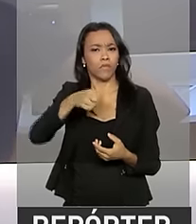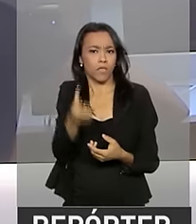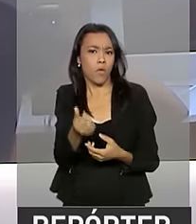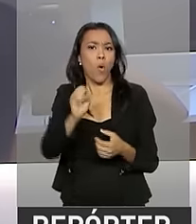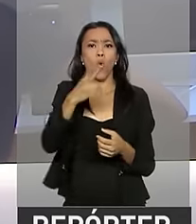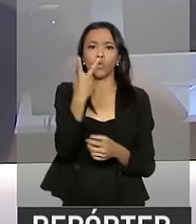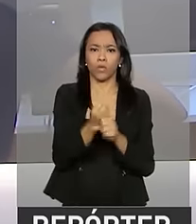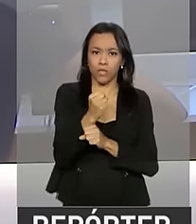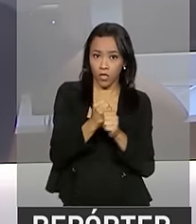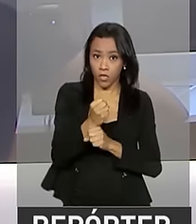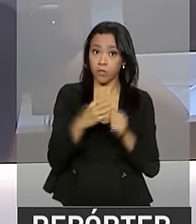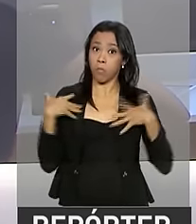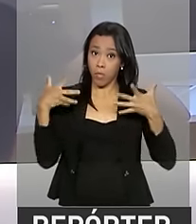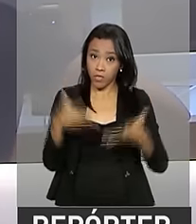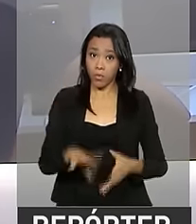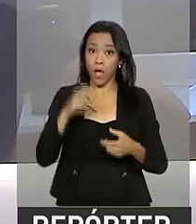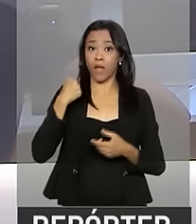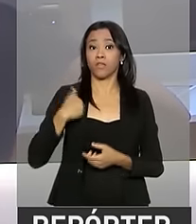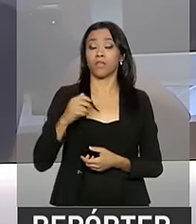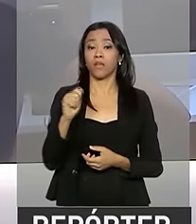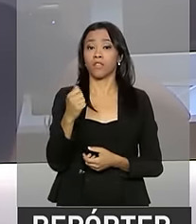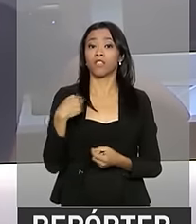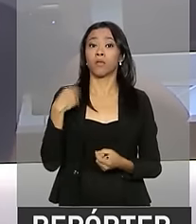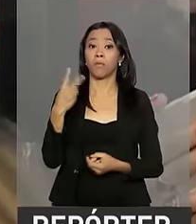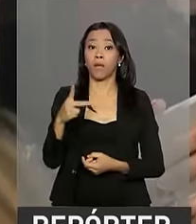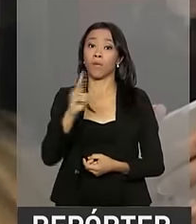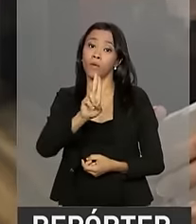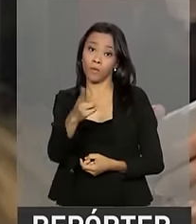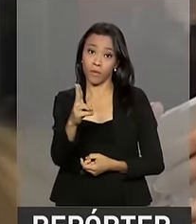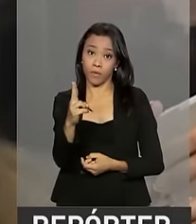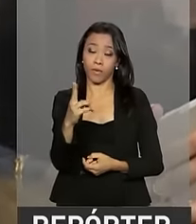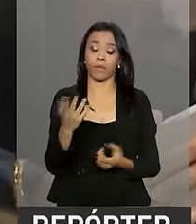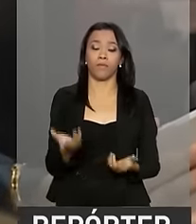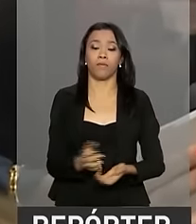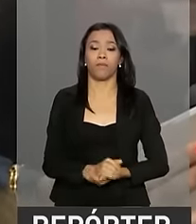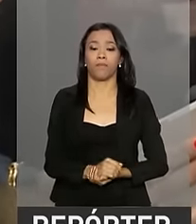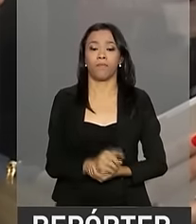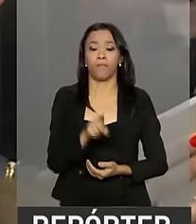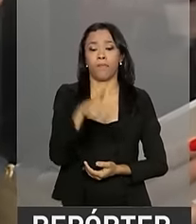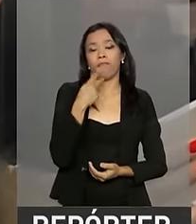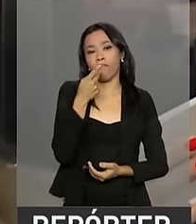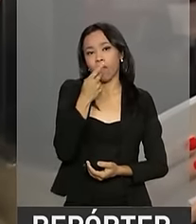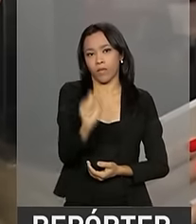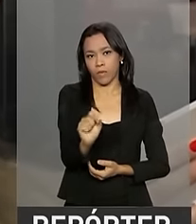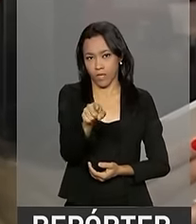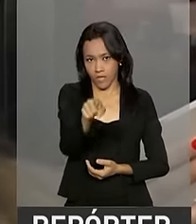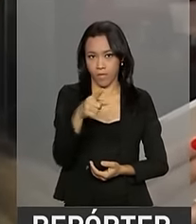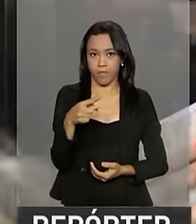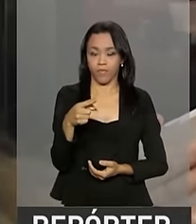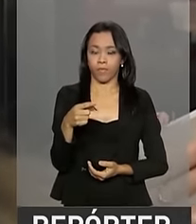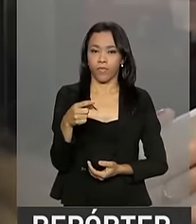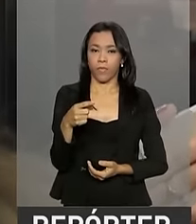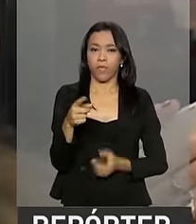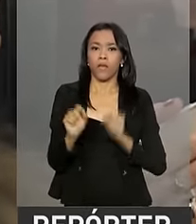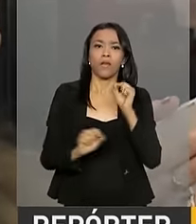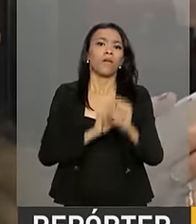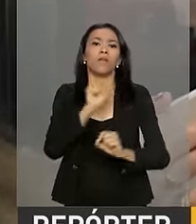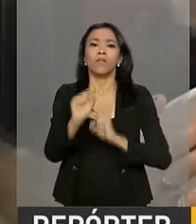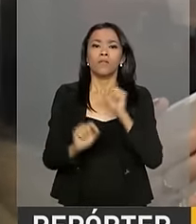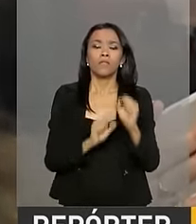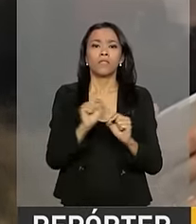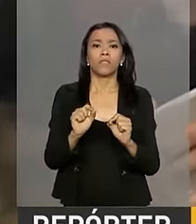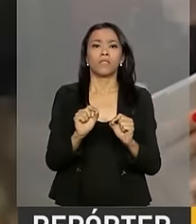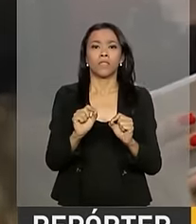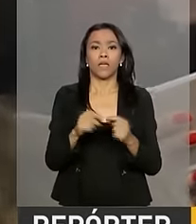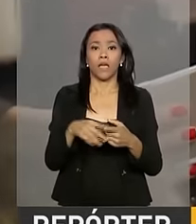chanceleres da Argentina Paraguai e Uruguai provamos uma declaração que faz uma exortação à